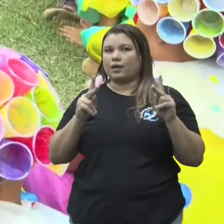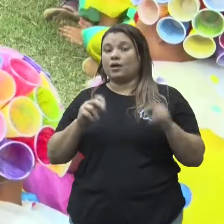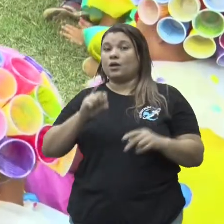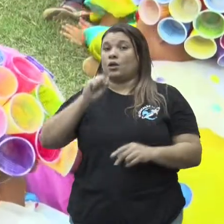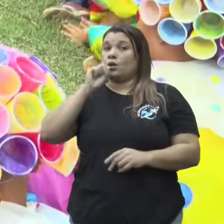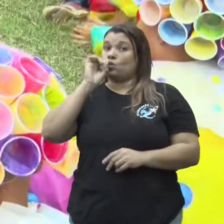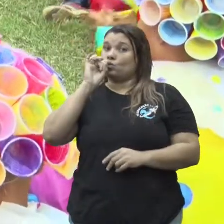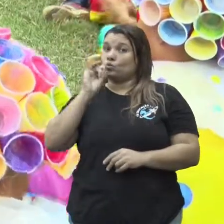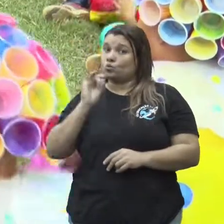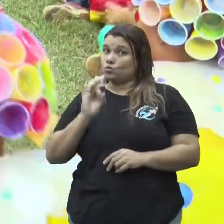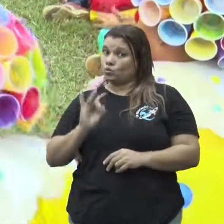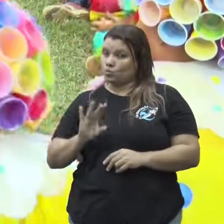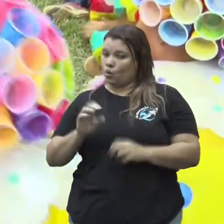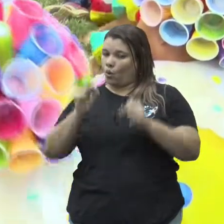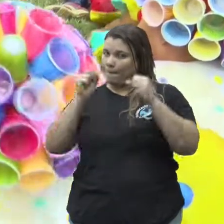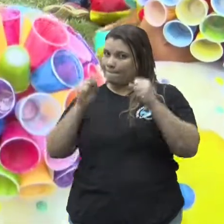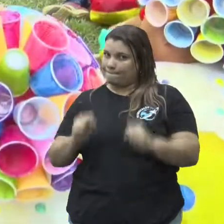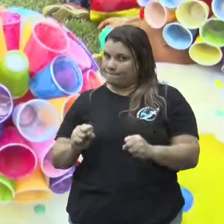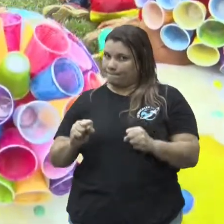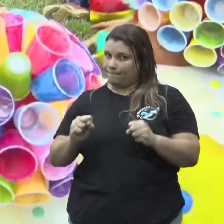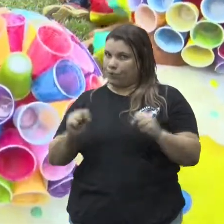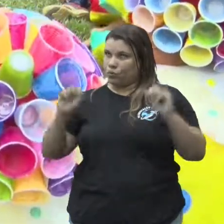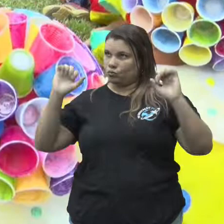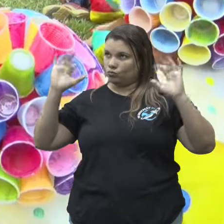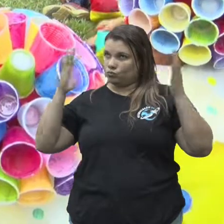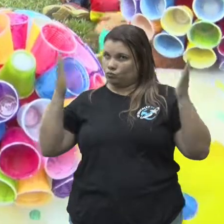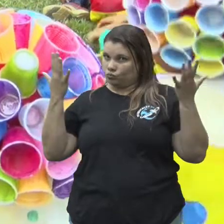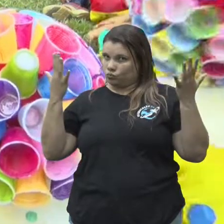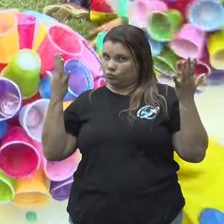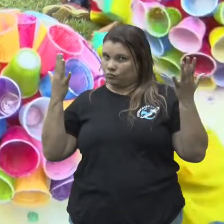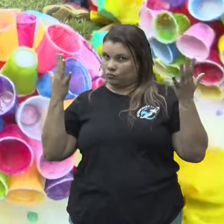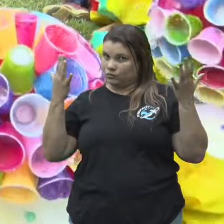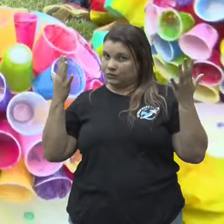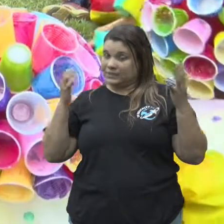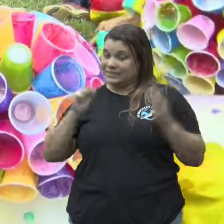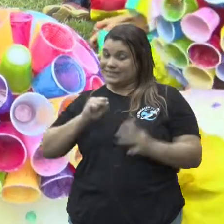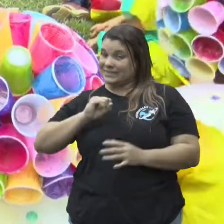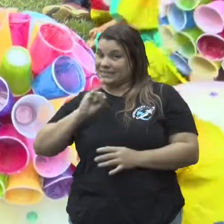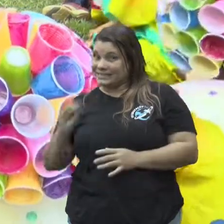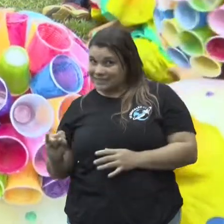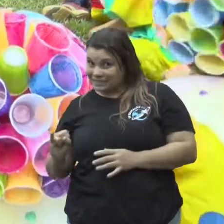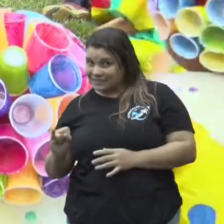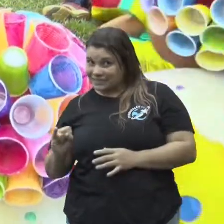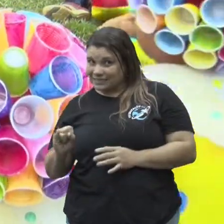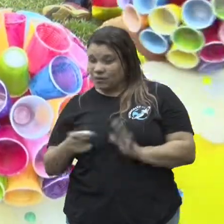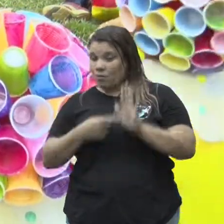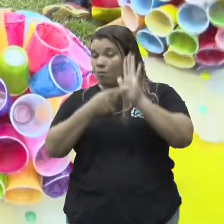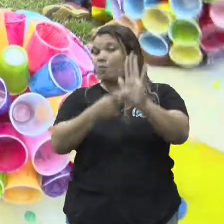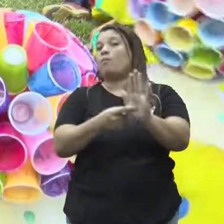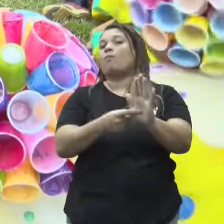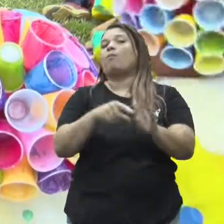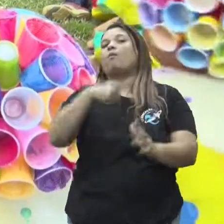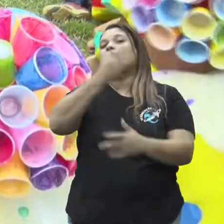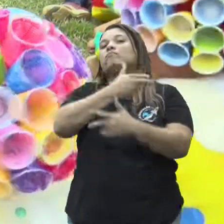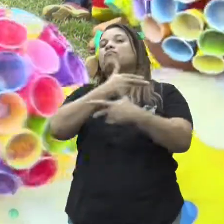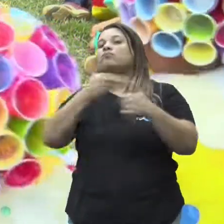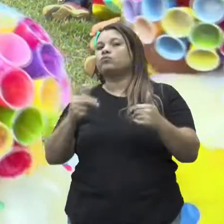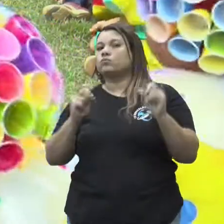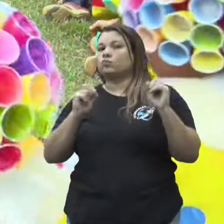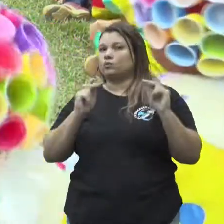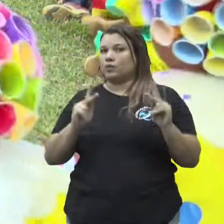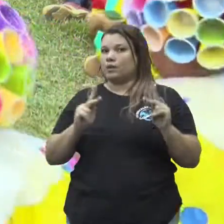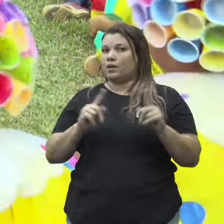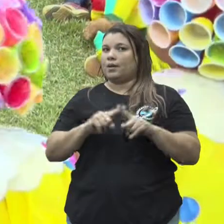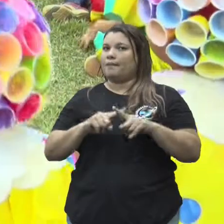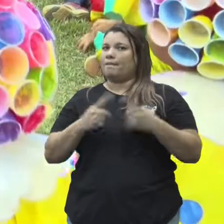for fruta. E se bater palma na hora errada? Vai ficar feio, não vai? Mas eu acho que